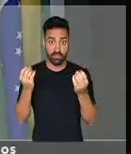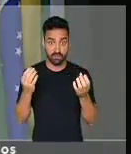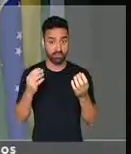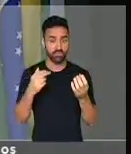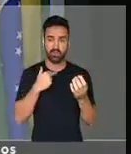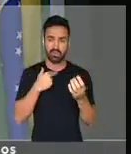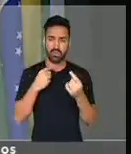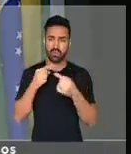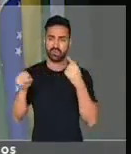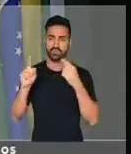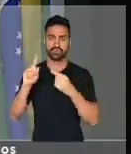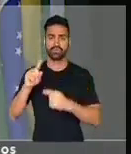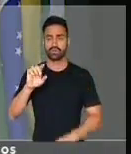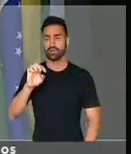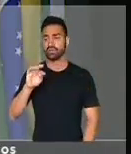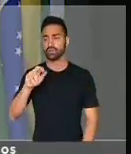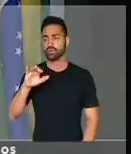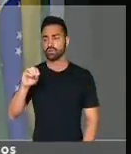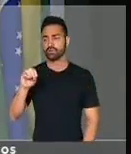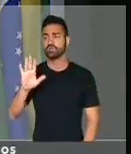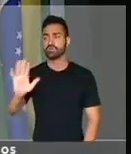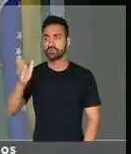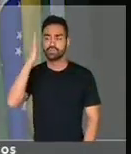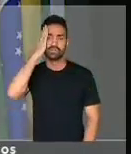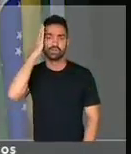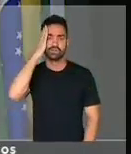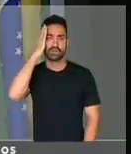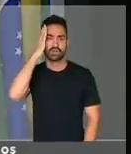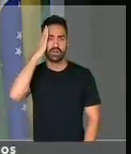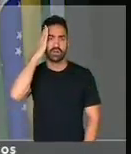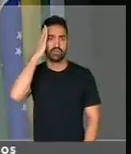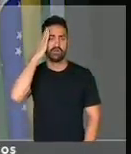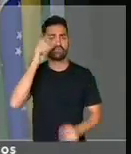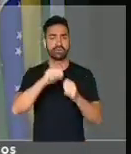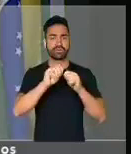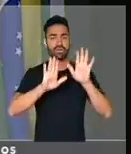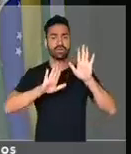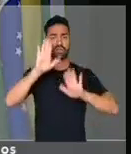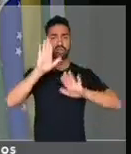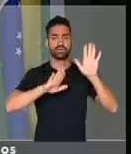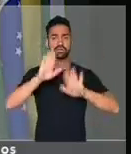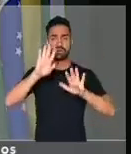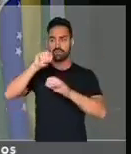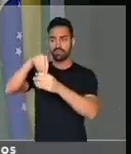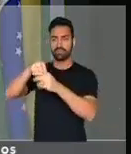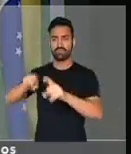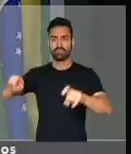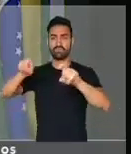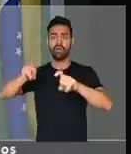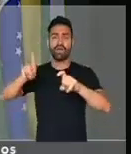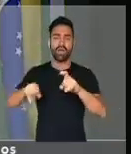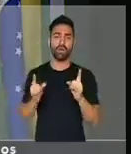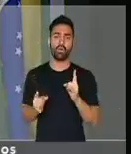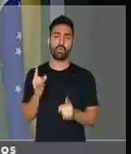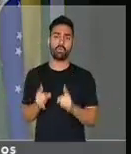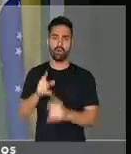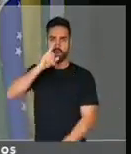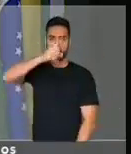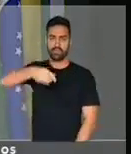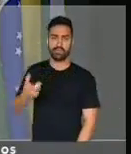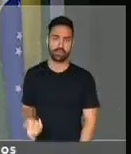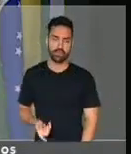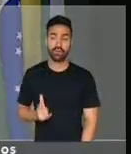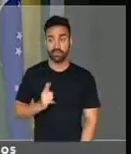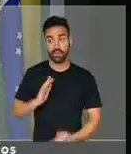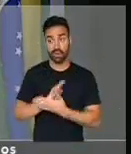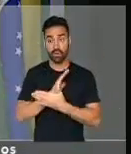pregão eletrônico. Nós já sabemos que o pregão eletrônico ele é manipulado por robôs, que